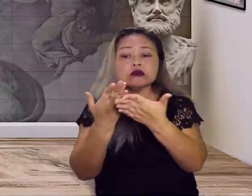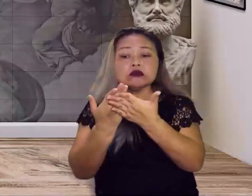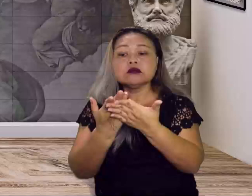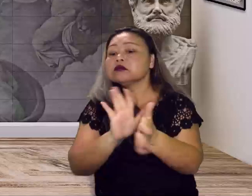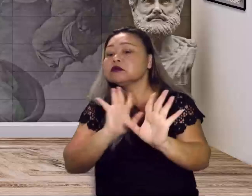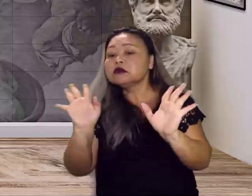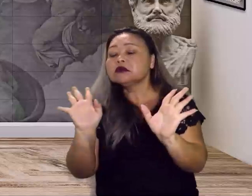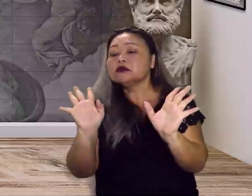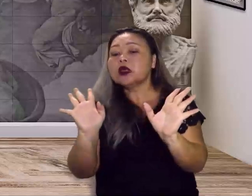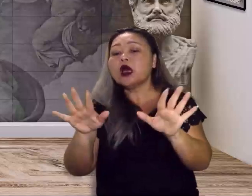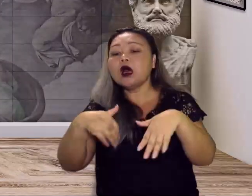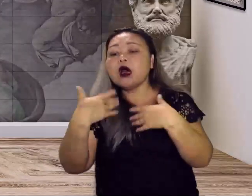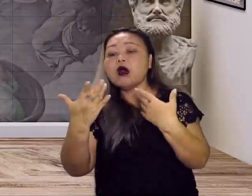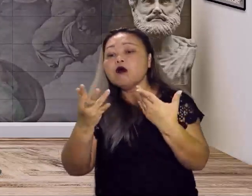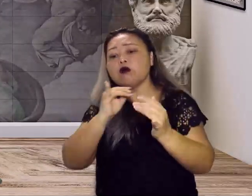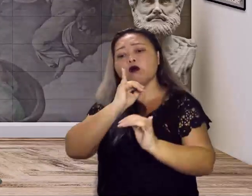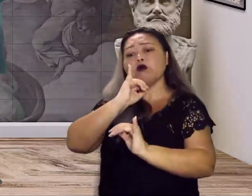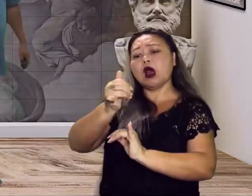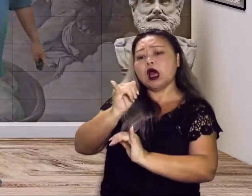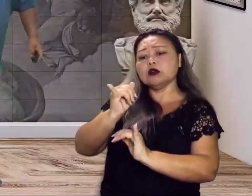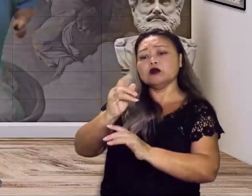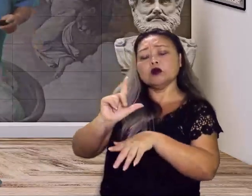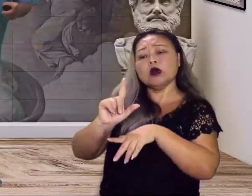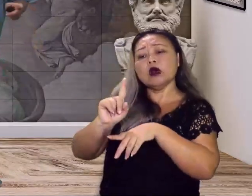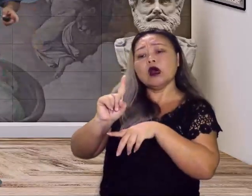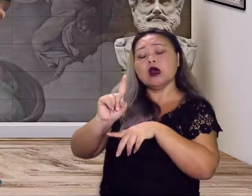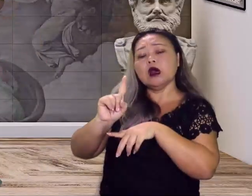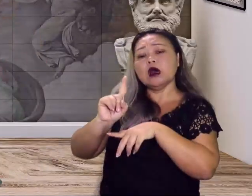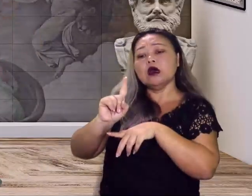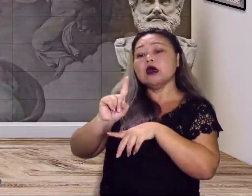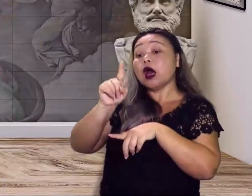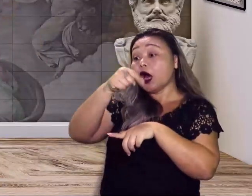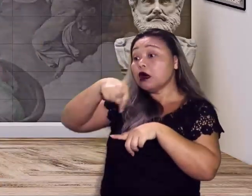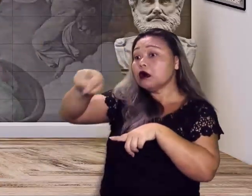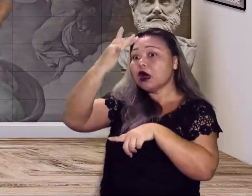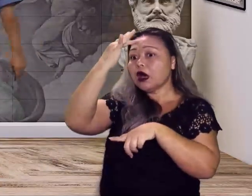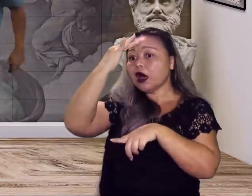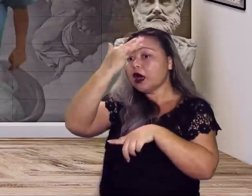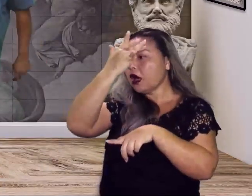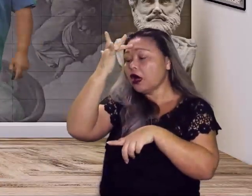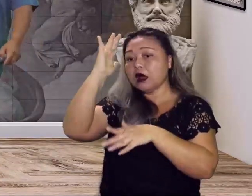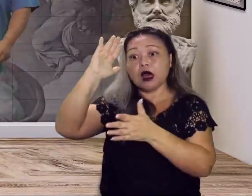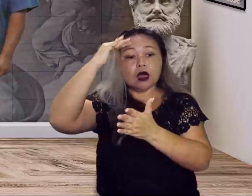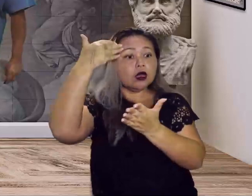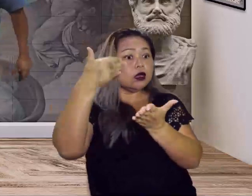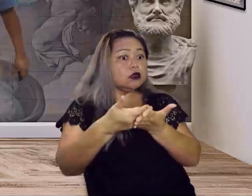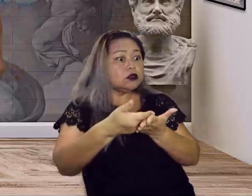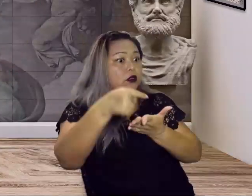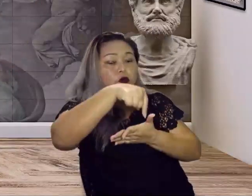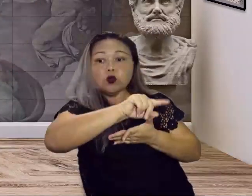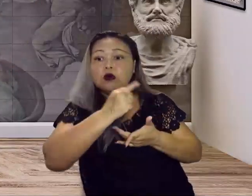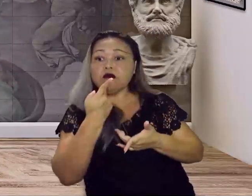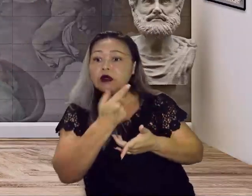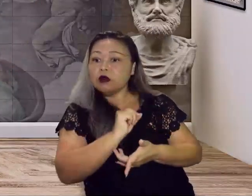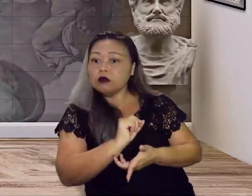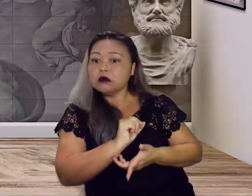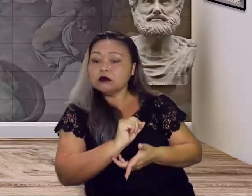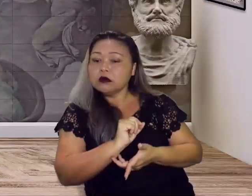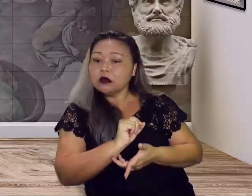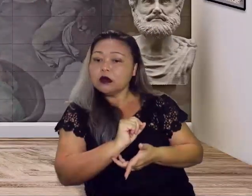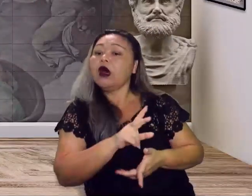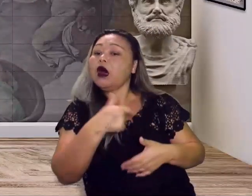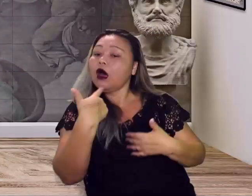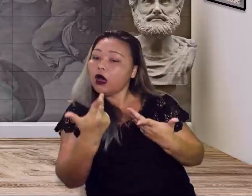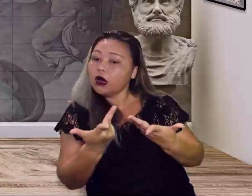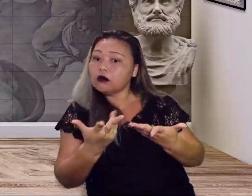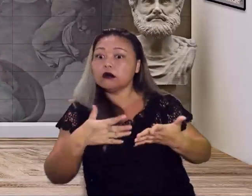lá. Aí conta um fato. Pela sua credibilidade, as pessoas acreditam naquele fato. Né?